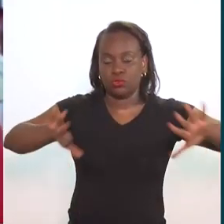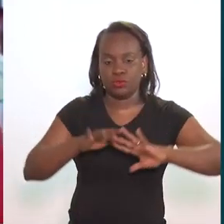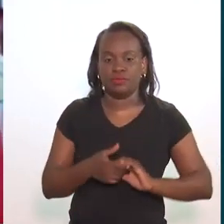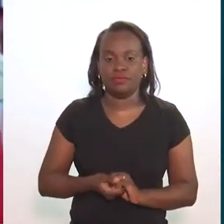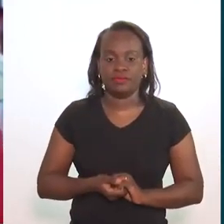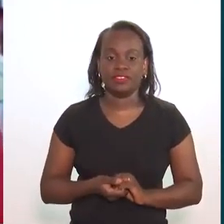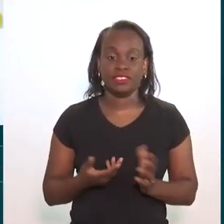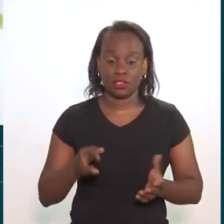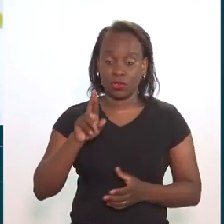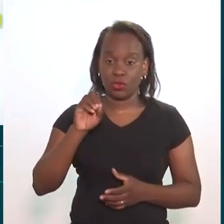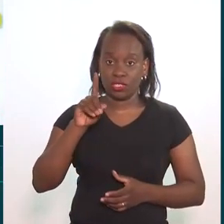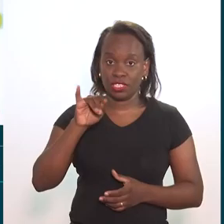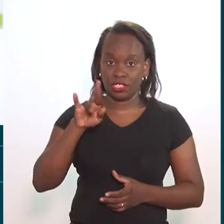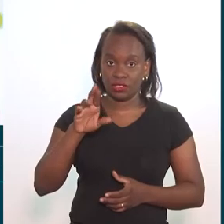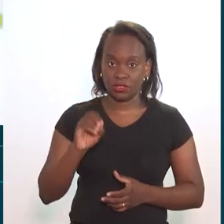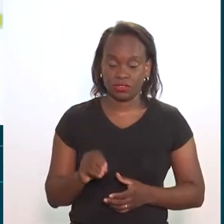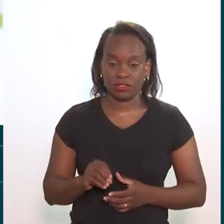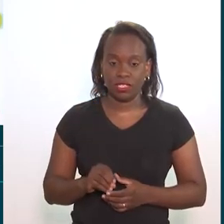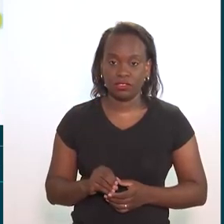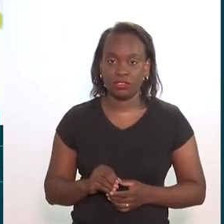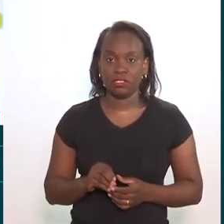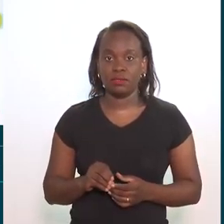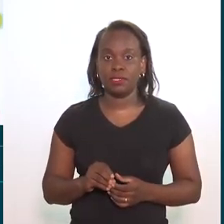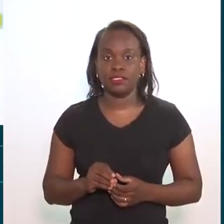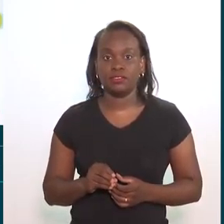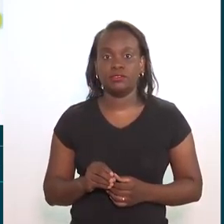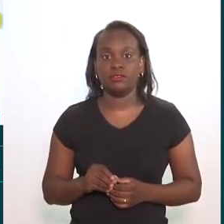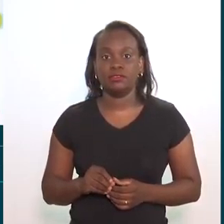para as pessoas. Rodrigo.